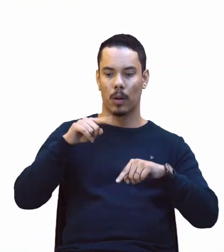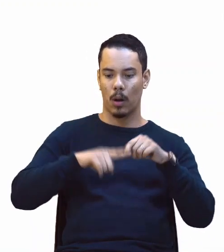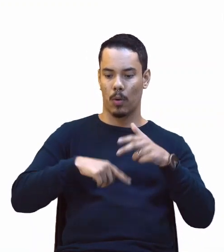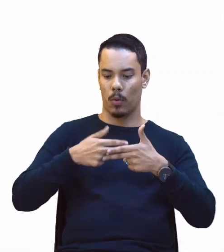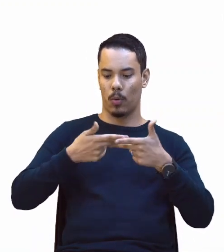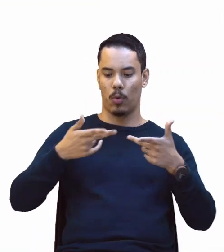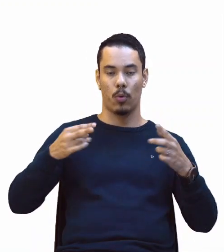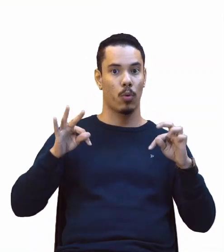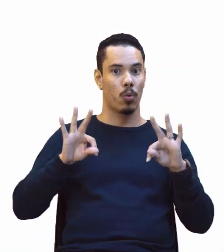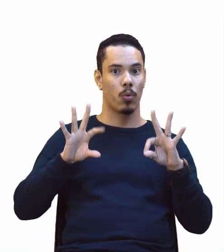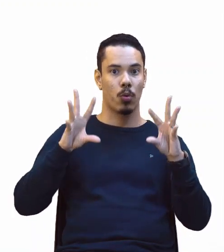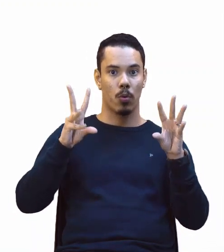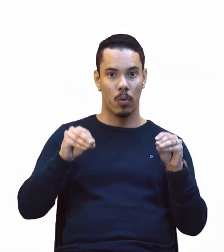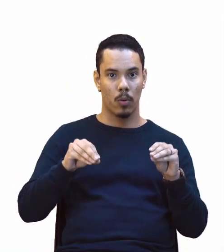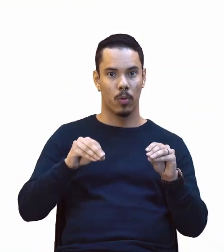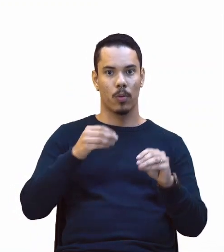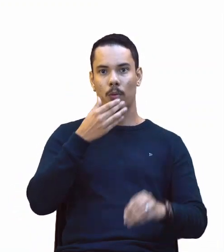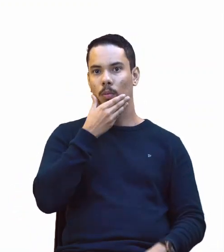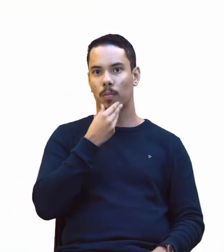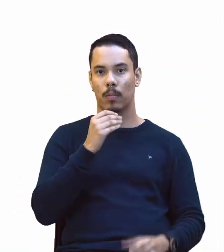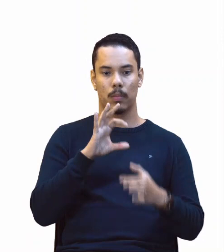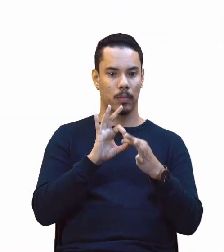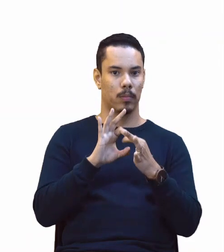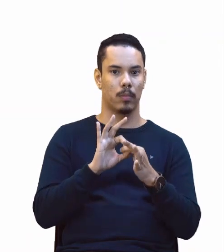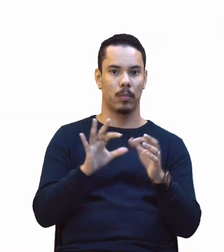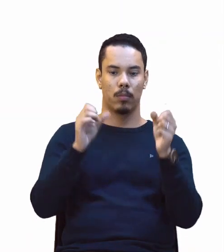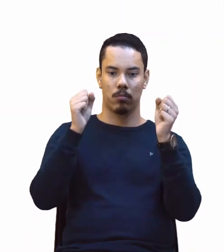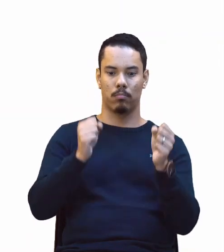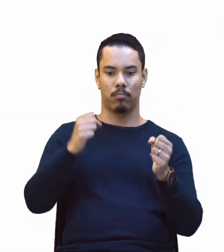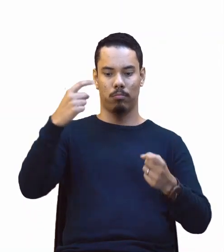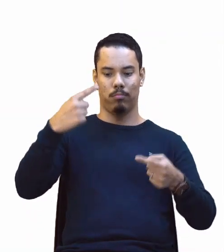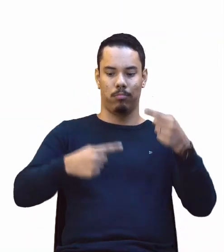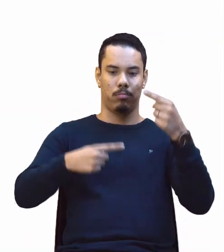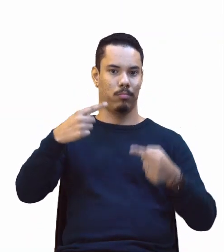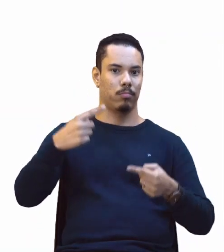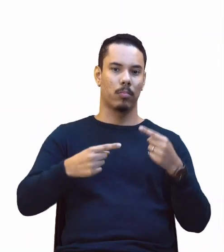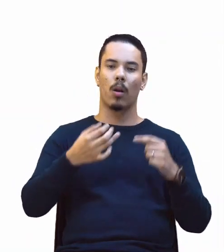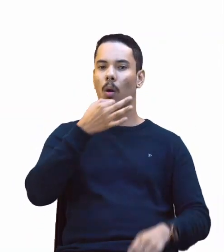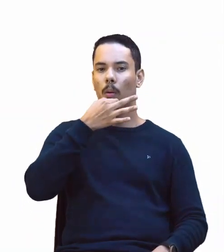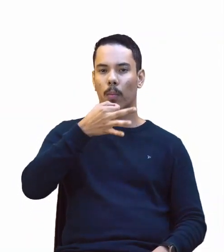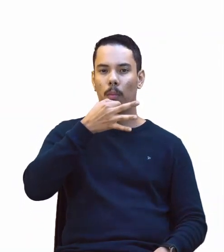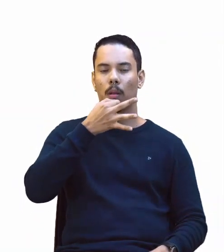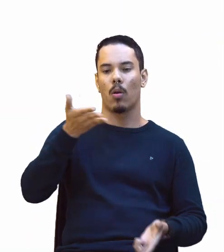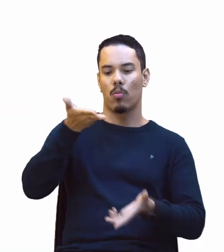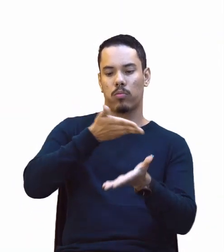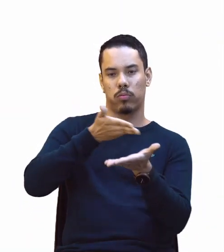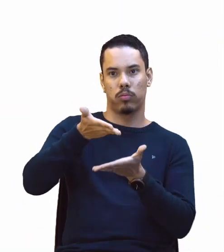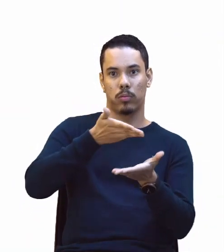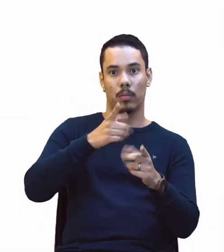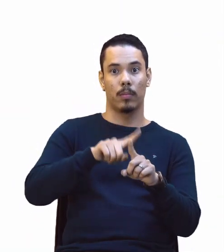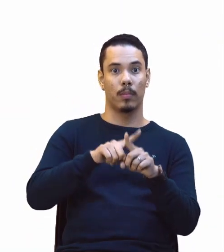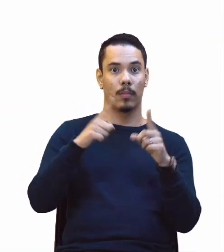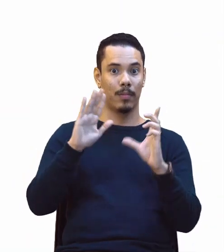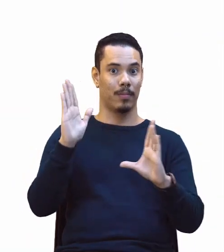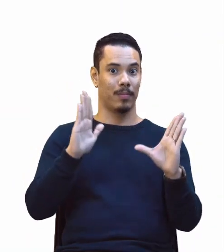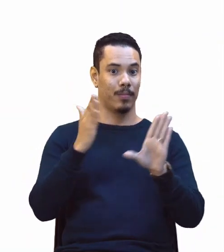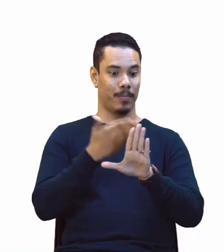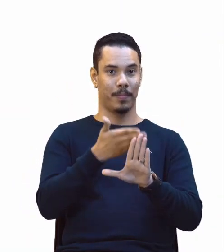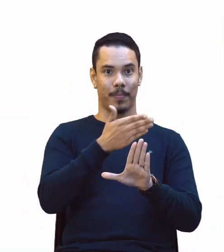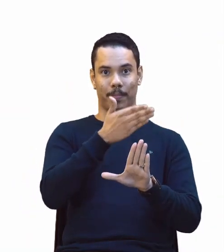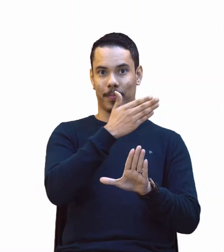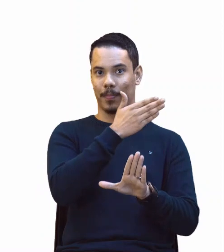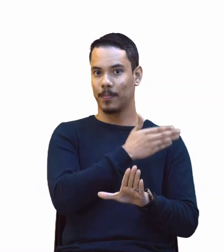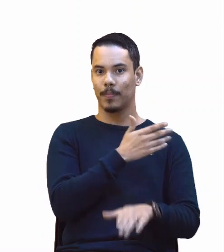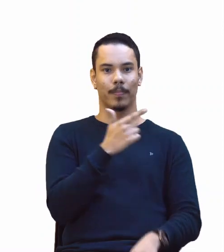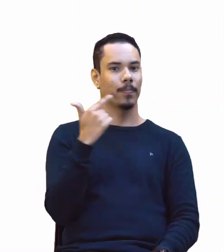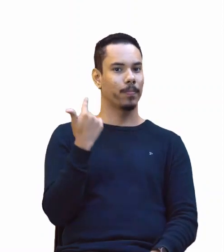todos os homens livres podem dialogar e emitir suas opiniões. No entanto, naquela época,